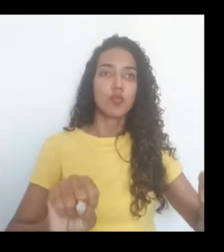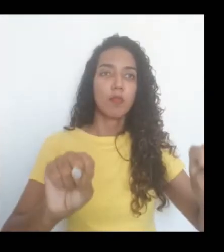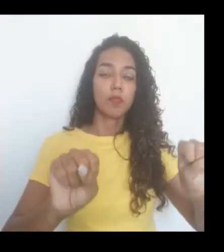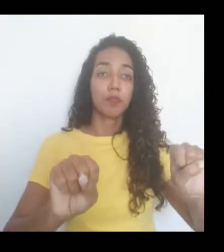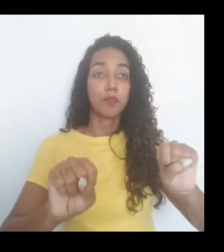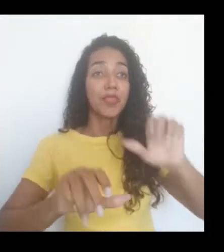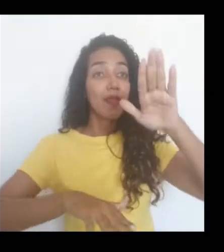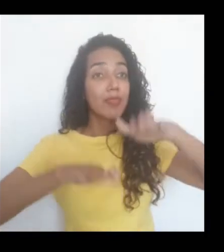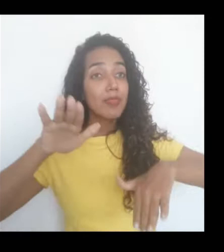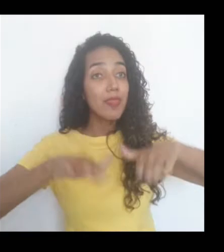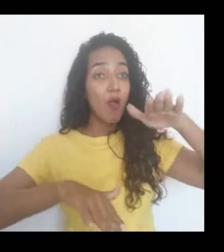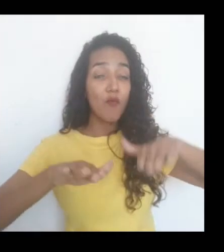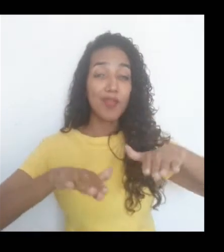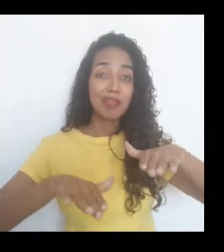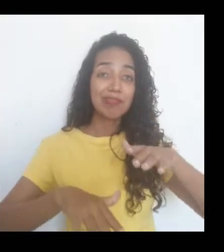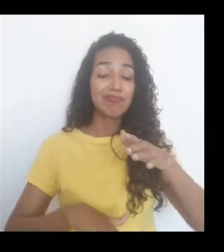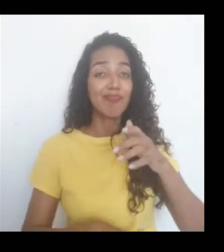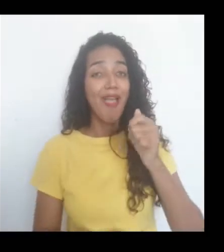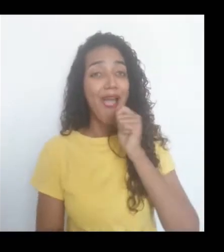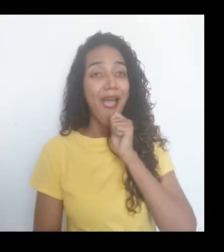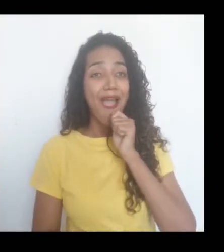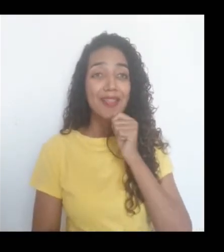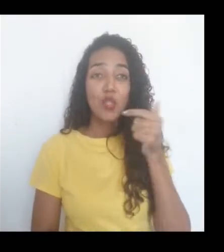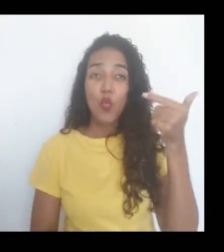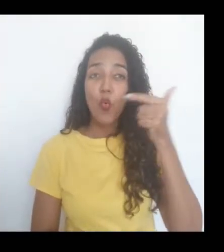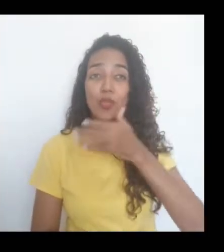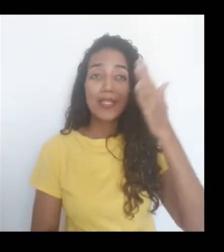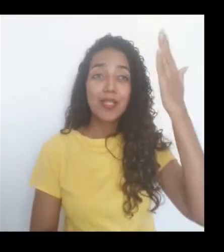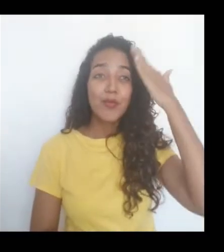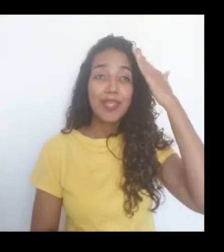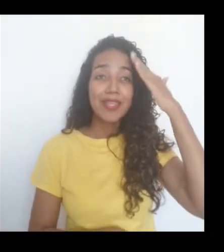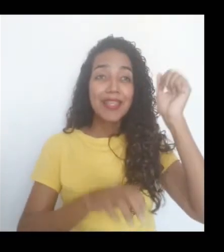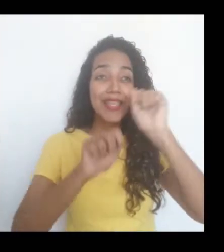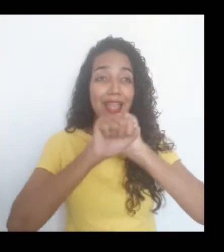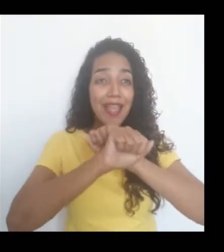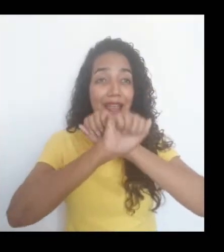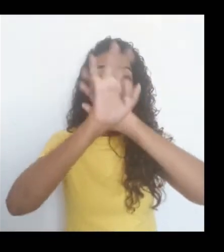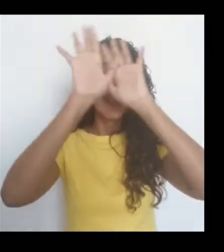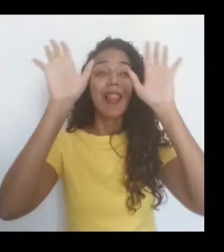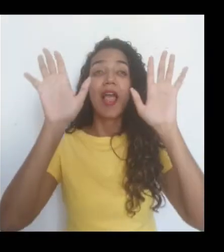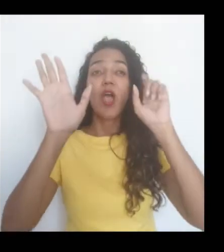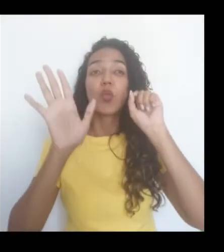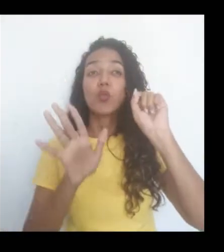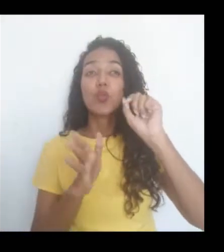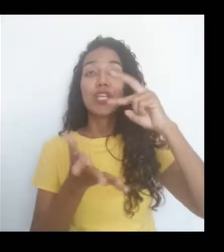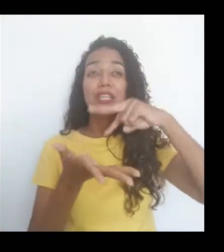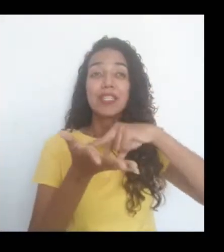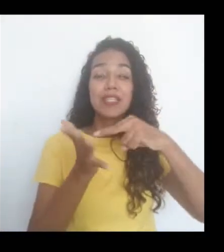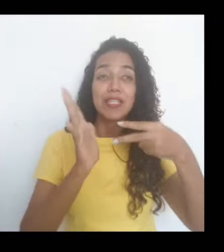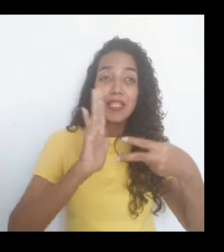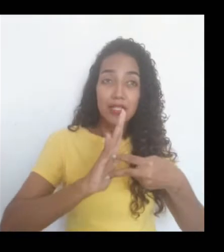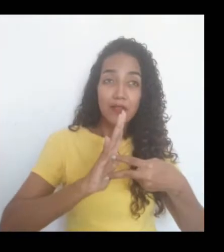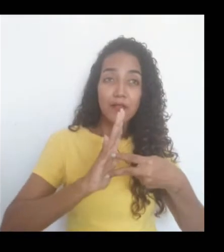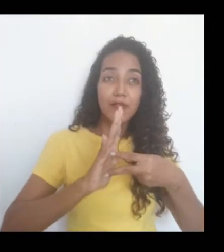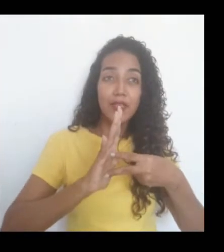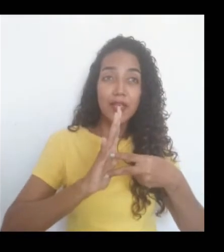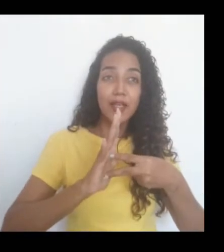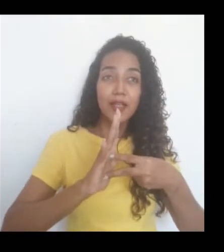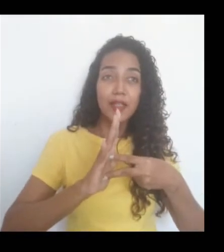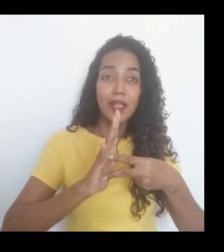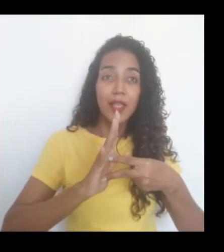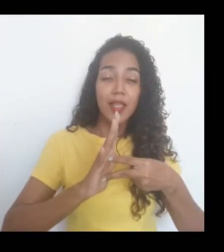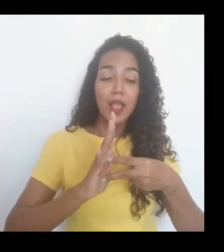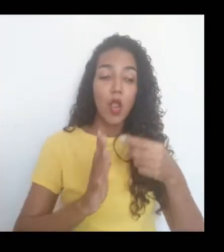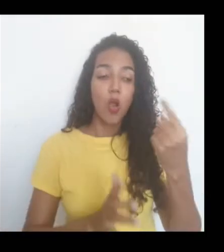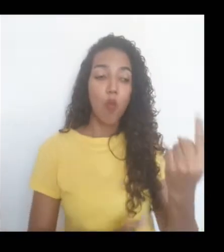Talvez, ainda assim, a gente não consiga entender muito bem o que é que eu estou querendo dizer sobre um determinado